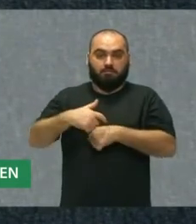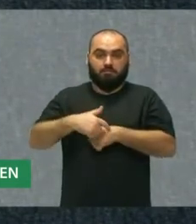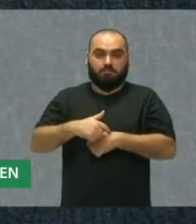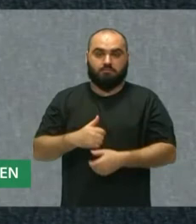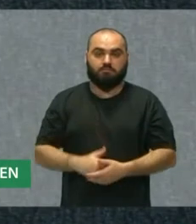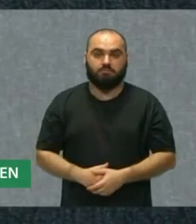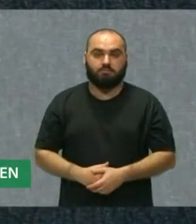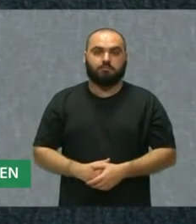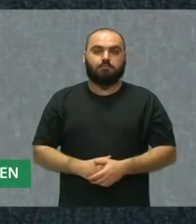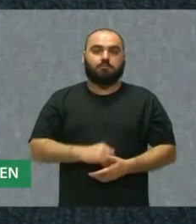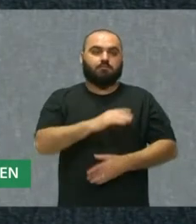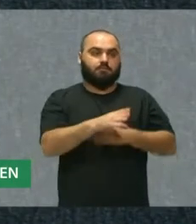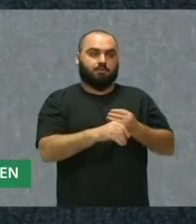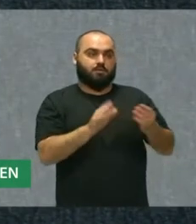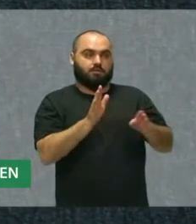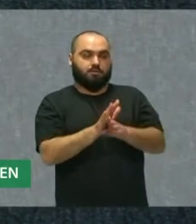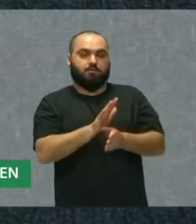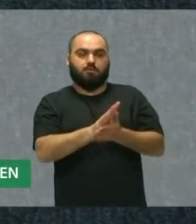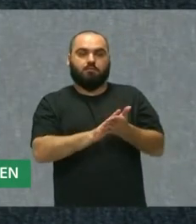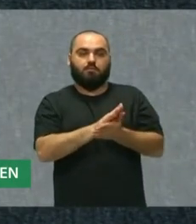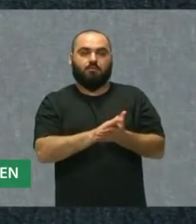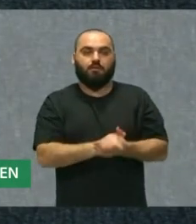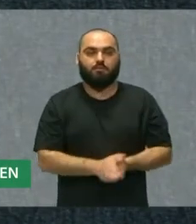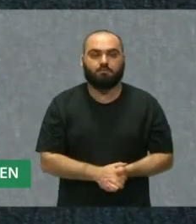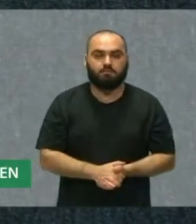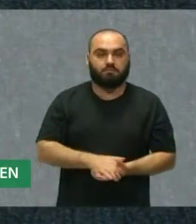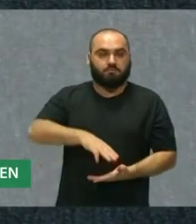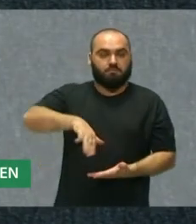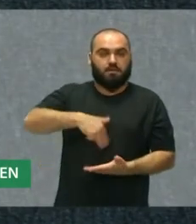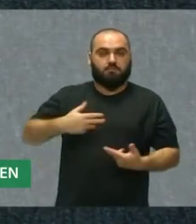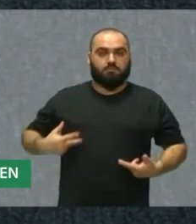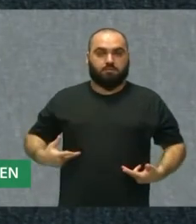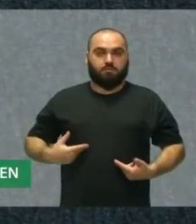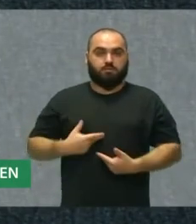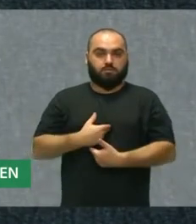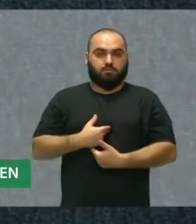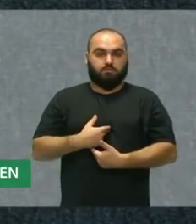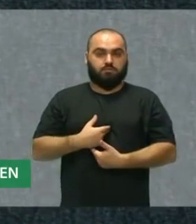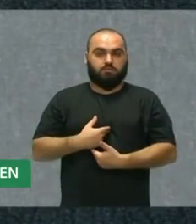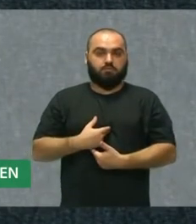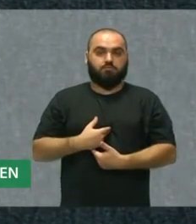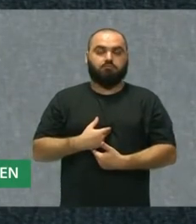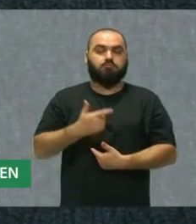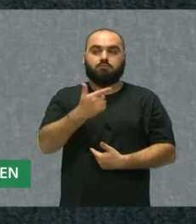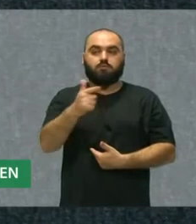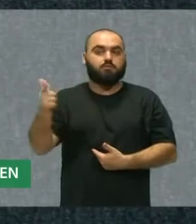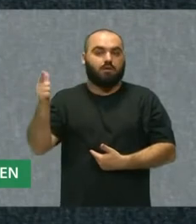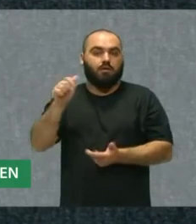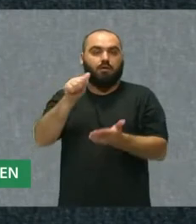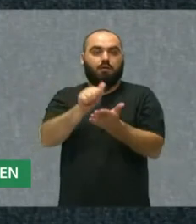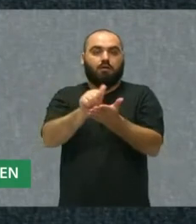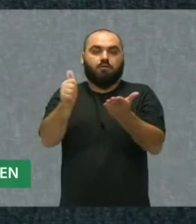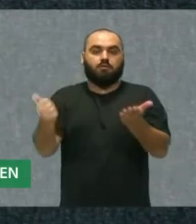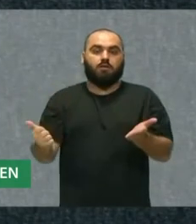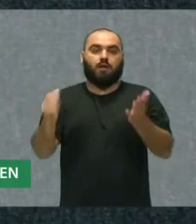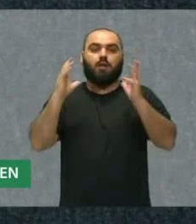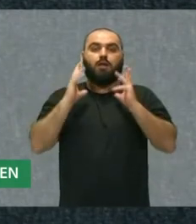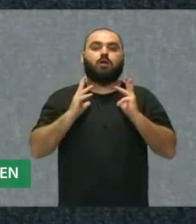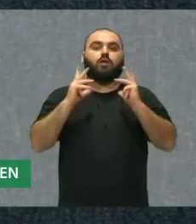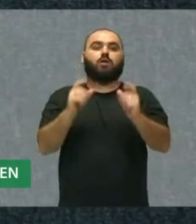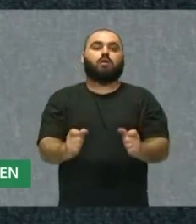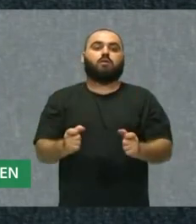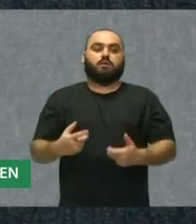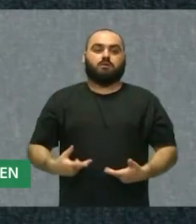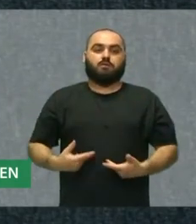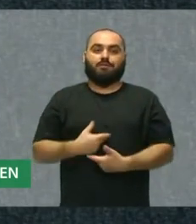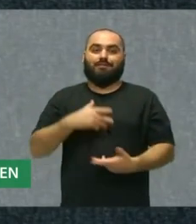não recebemos. Deixando de executar os mapas cirúrgicos da sua integralidade, deixando de inserir o agendamento de todas as cirurgias